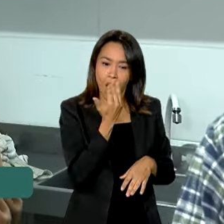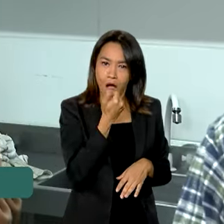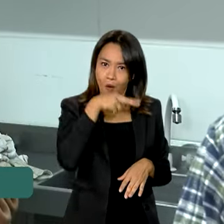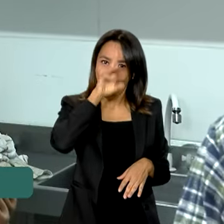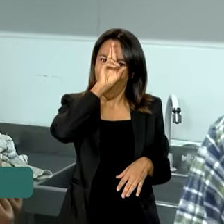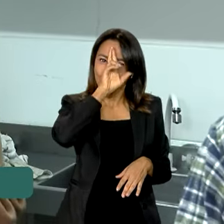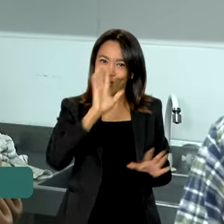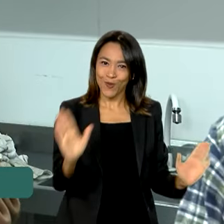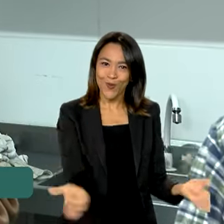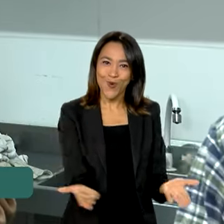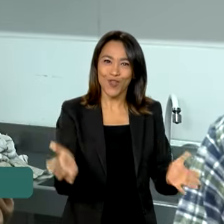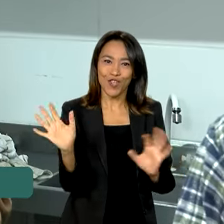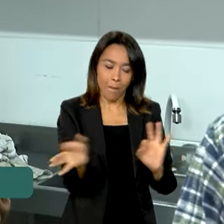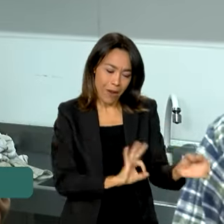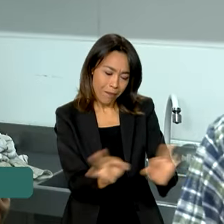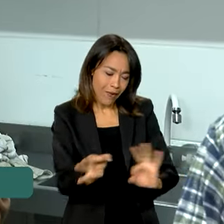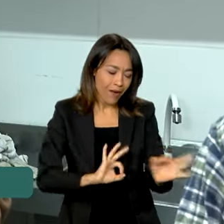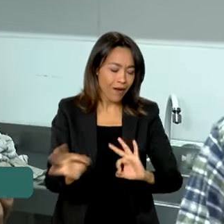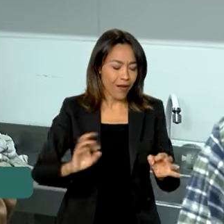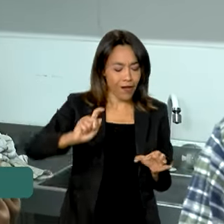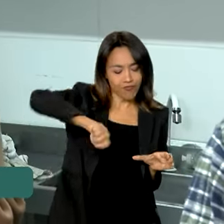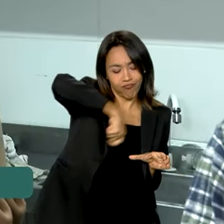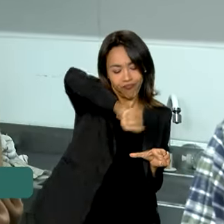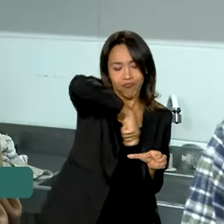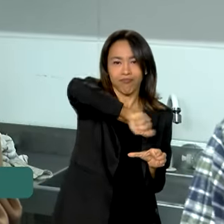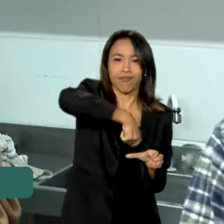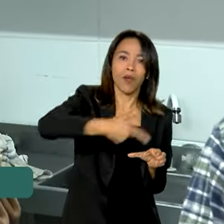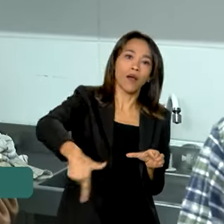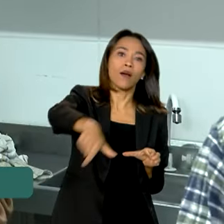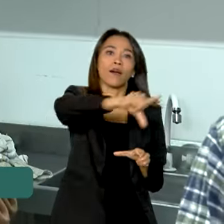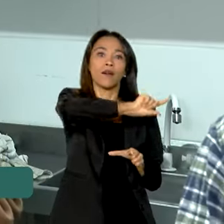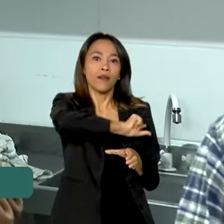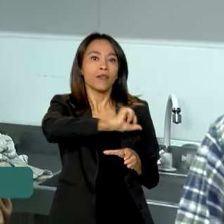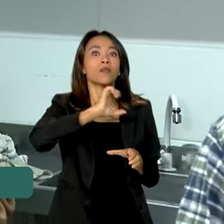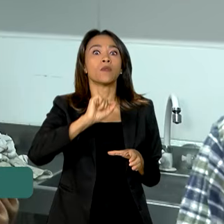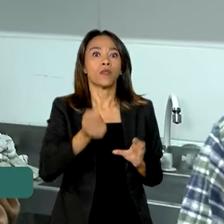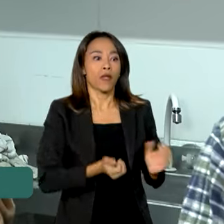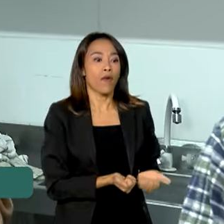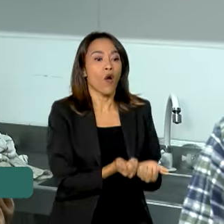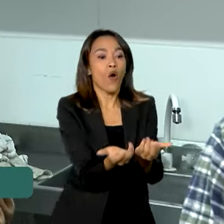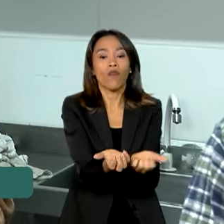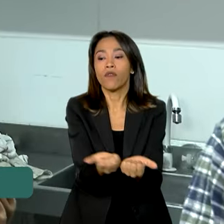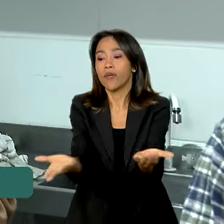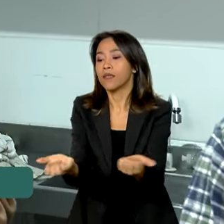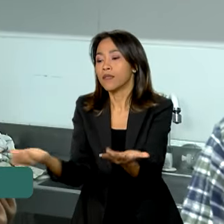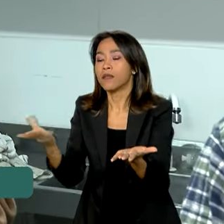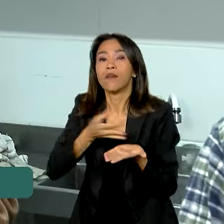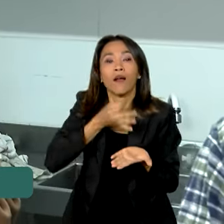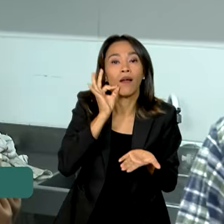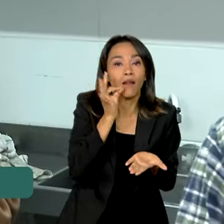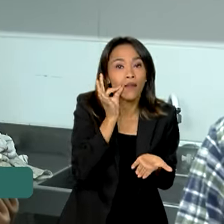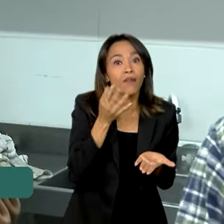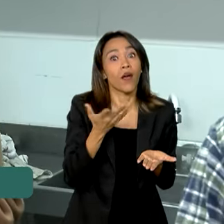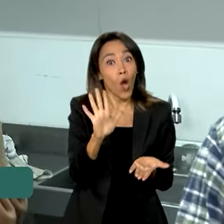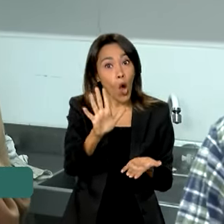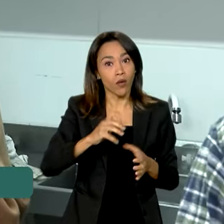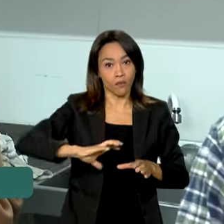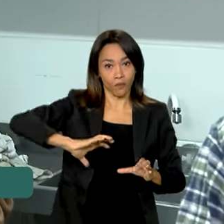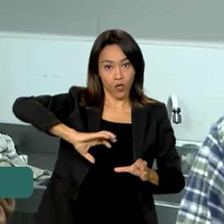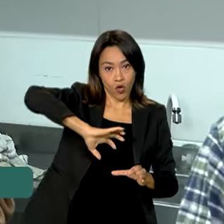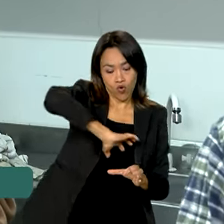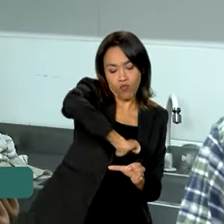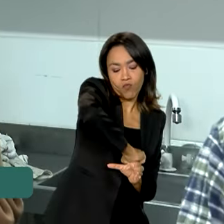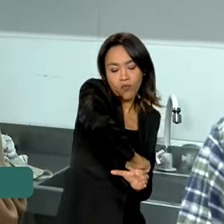o almoço de hoje já começou a ser preparado. Antes, mais cedo, eles estavam servindo o café da manhã. E olha, as quentinhas vão